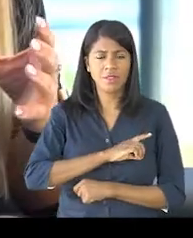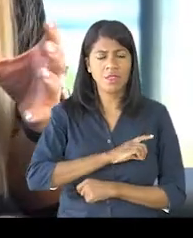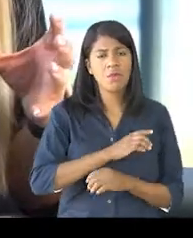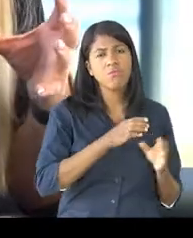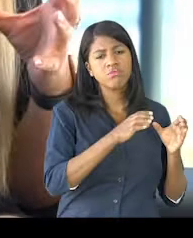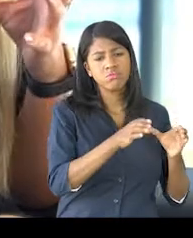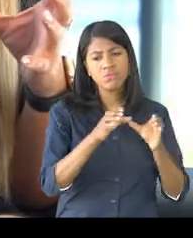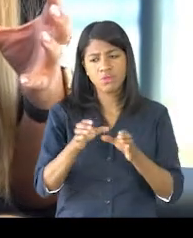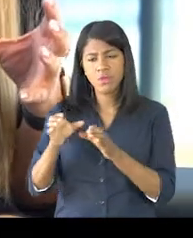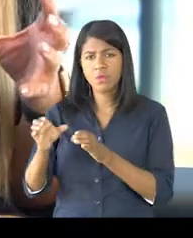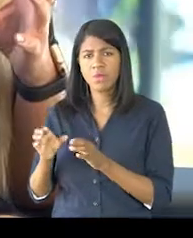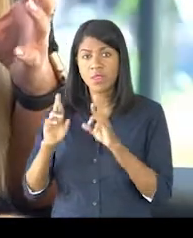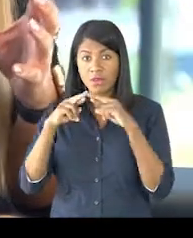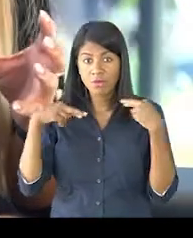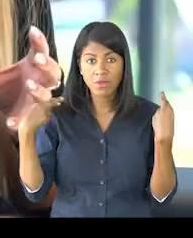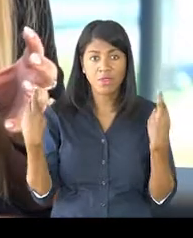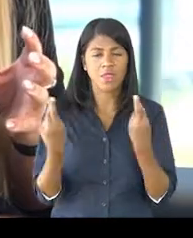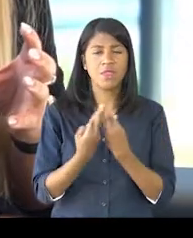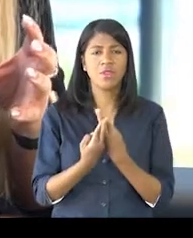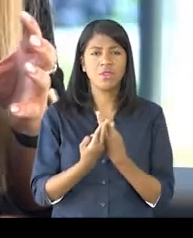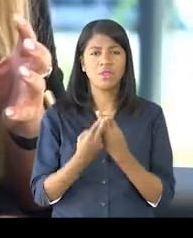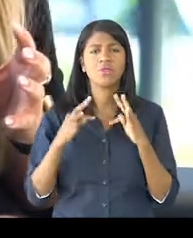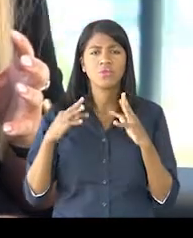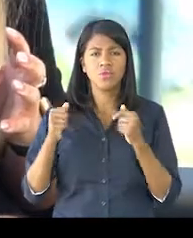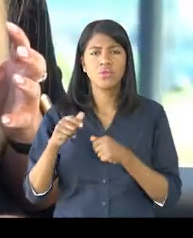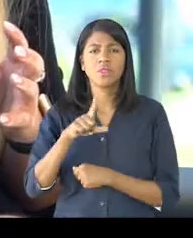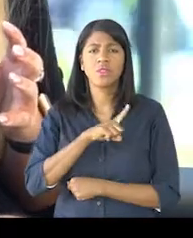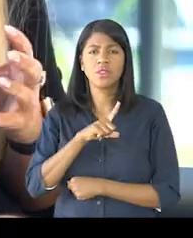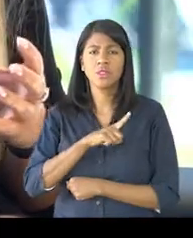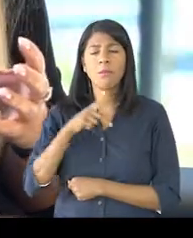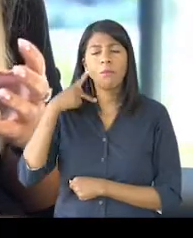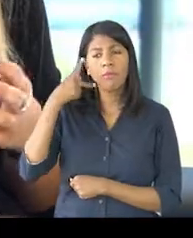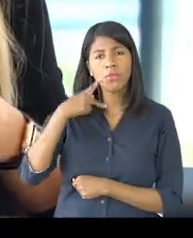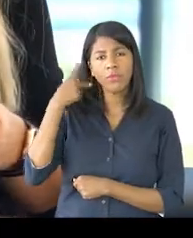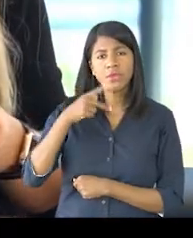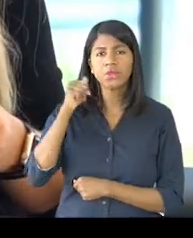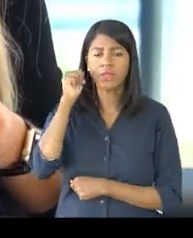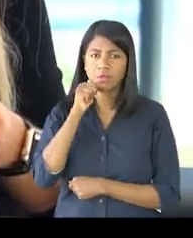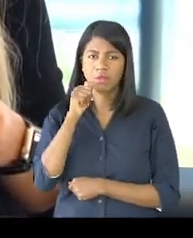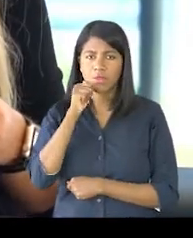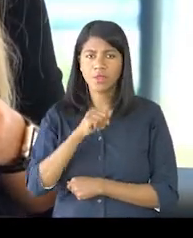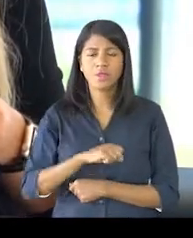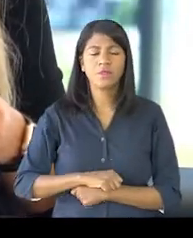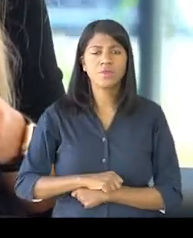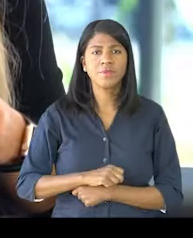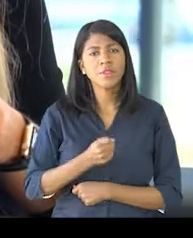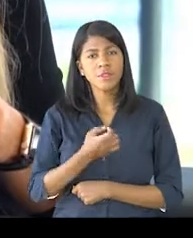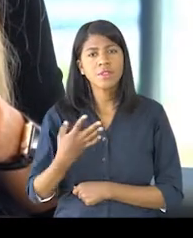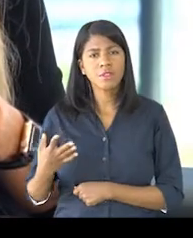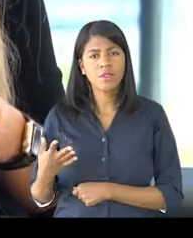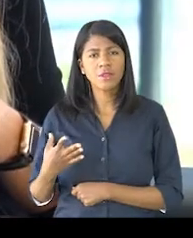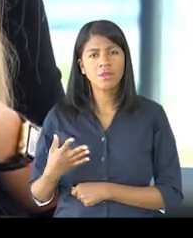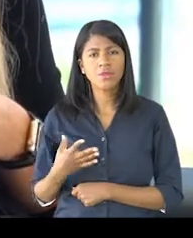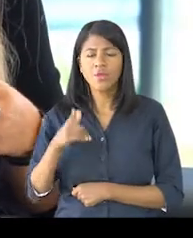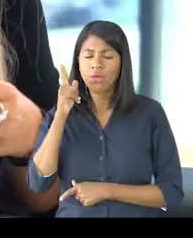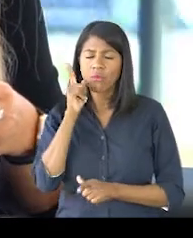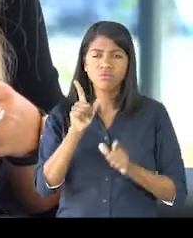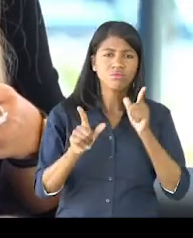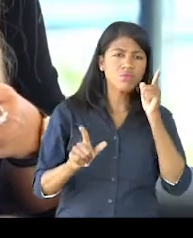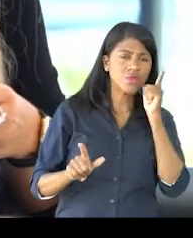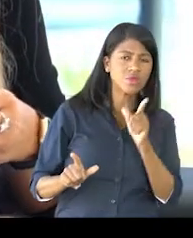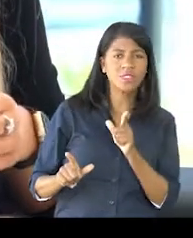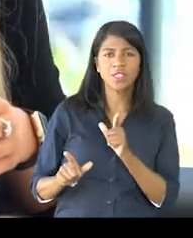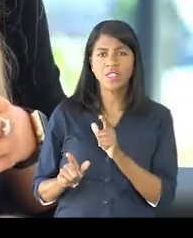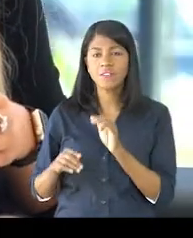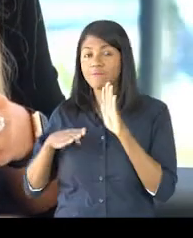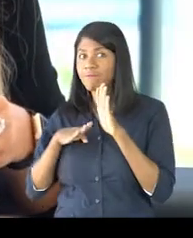um espaço que vai reunir num só lugar tudo que existe de políticas para as nossas mulheres. Então, nós vamos conseguir, a